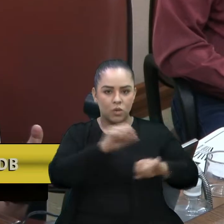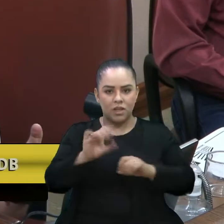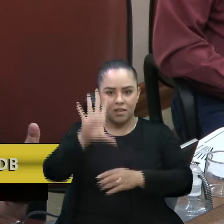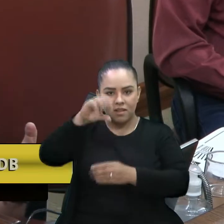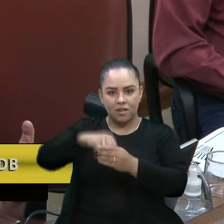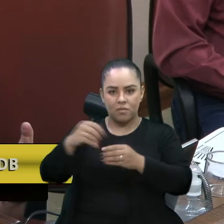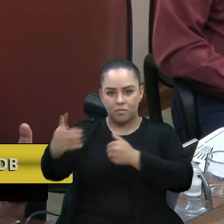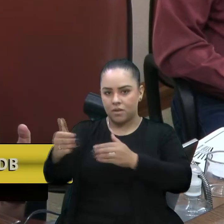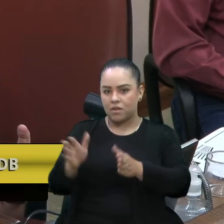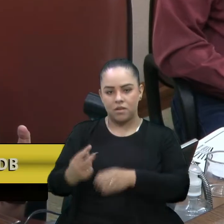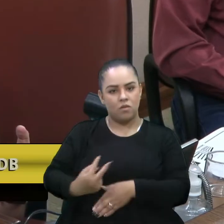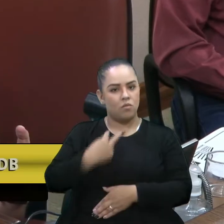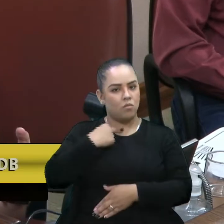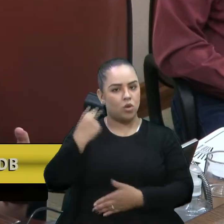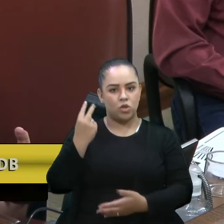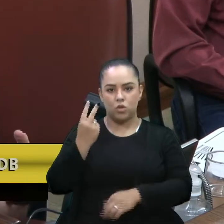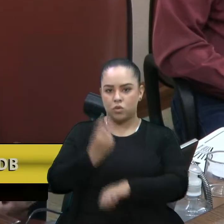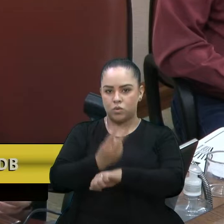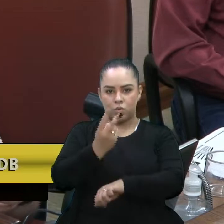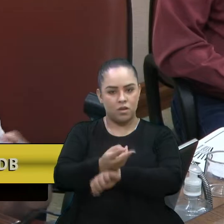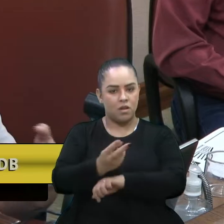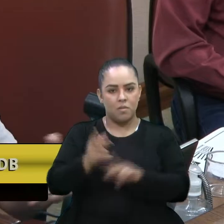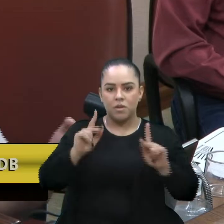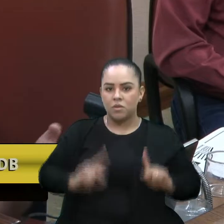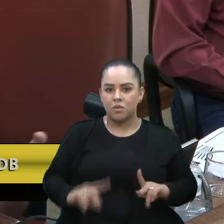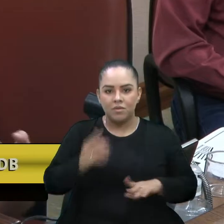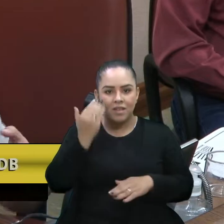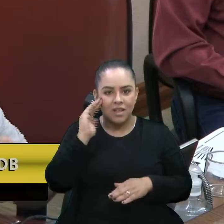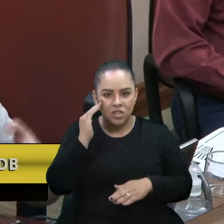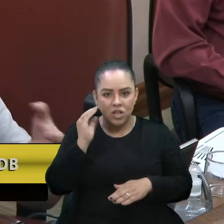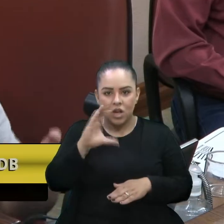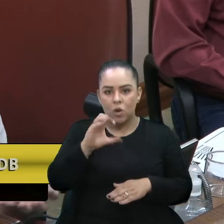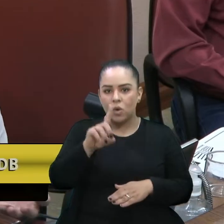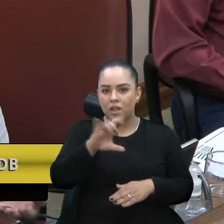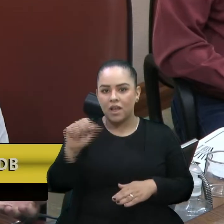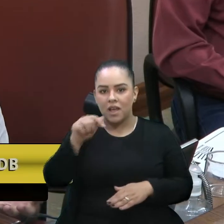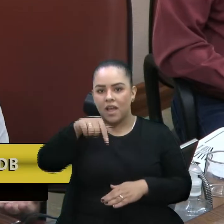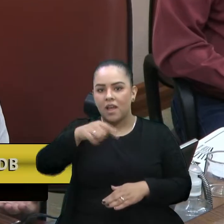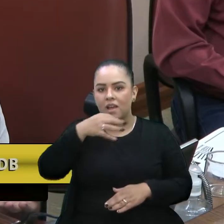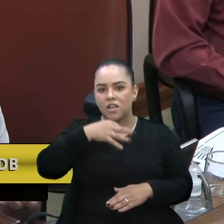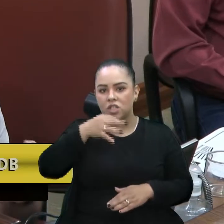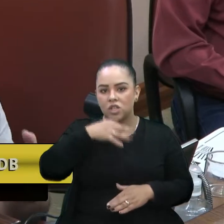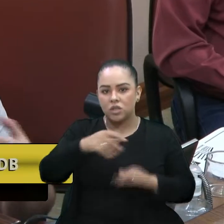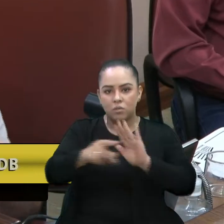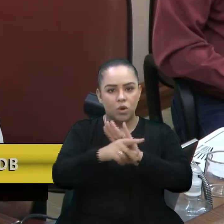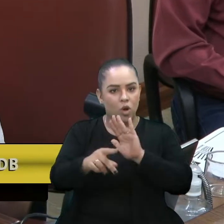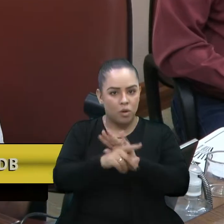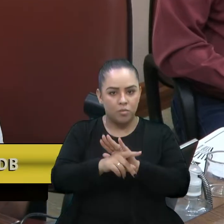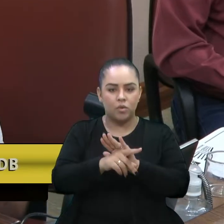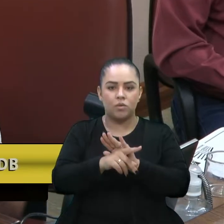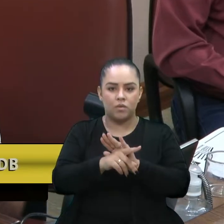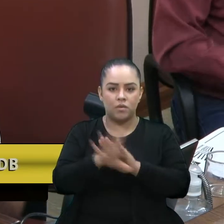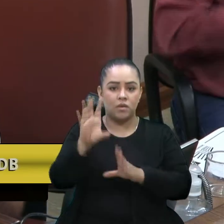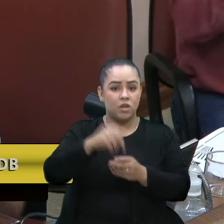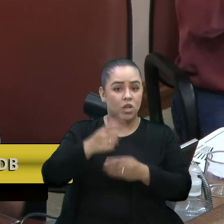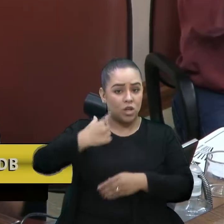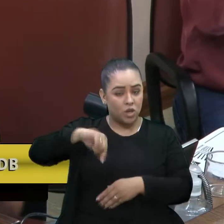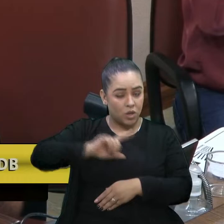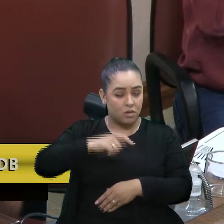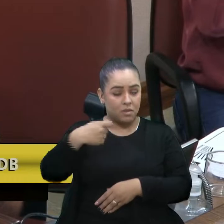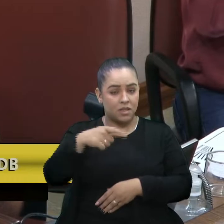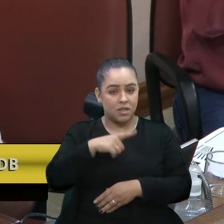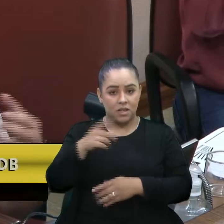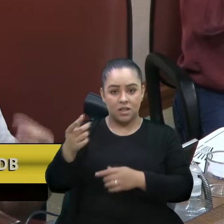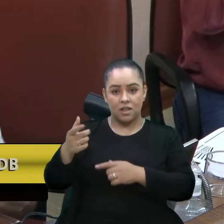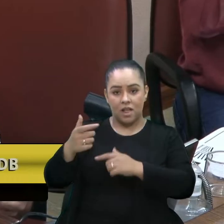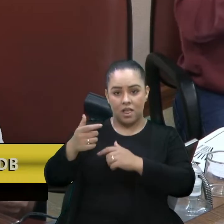Então não dá mais para seguir desse jeito. As pessoas não entendem mais que a Codeca é de Caxias, que a Codeca pertence a Caxias. E a gente tem que fazer essa análise